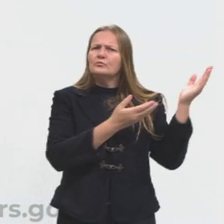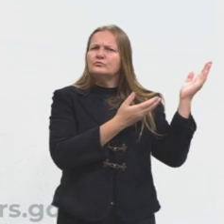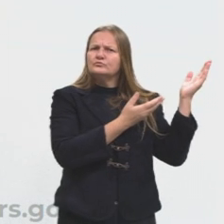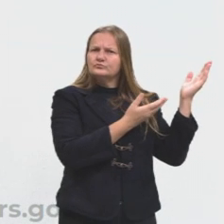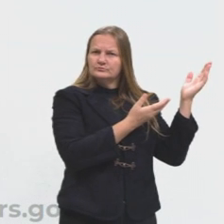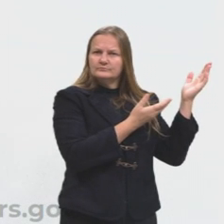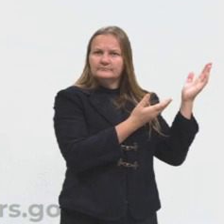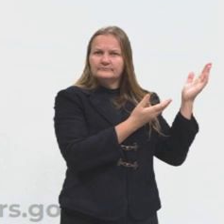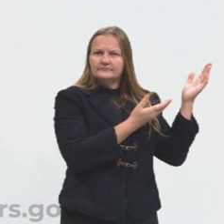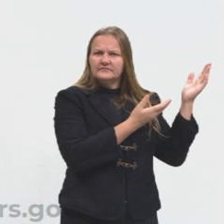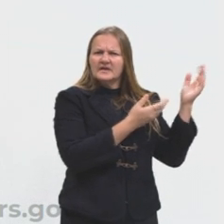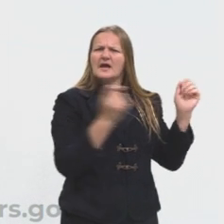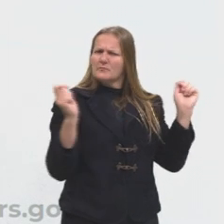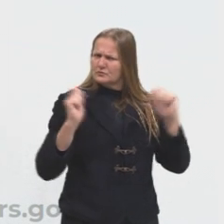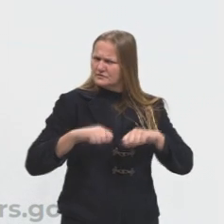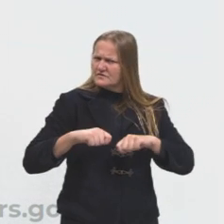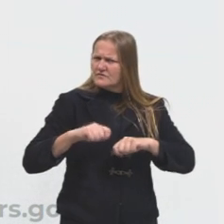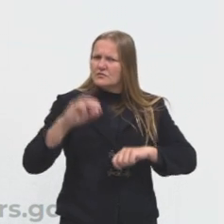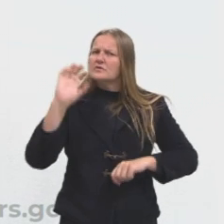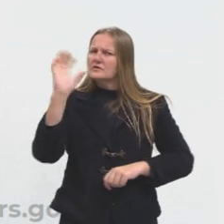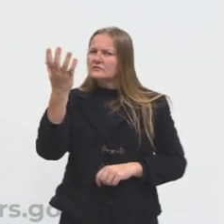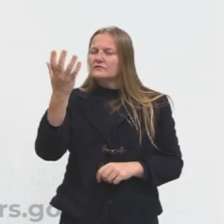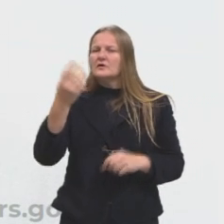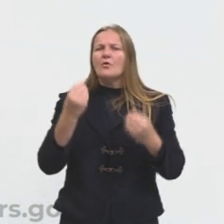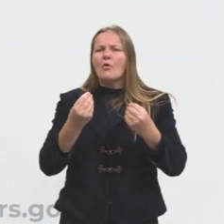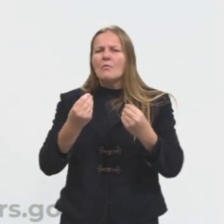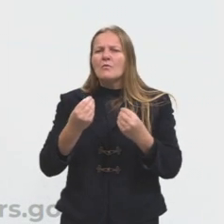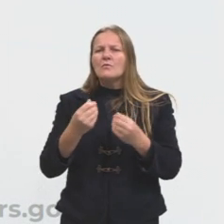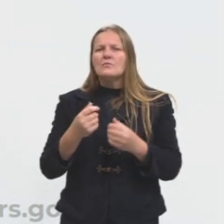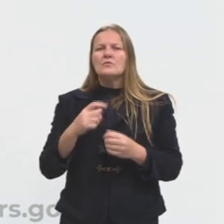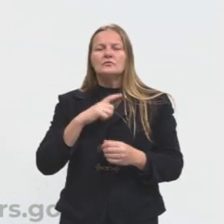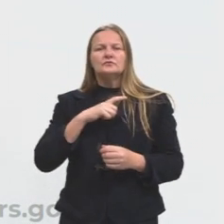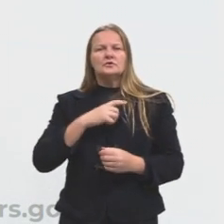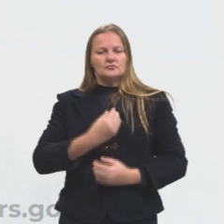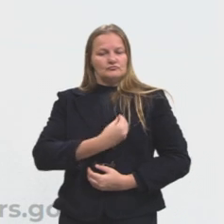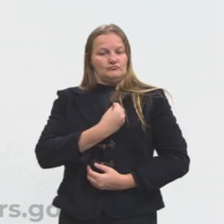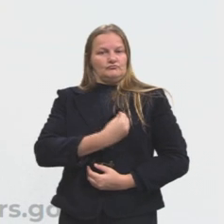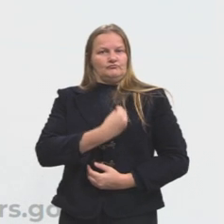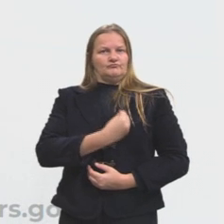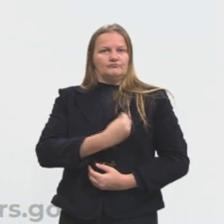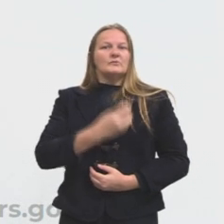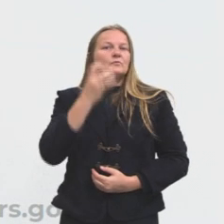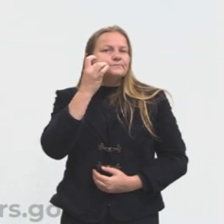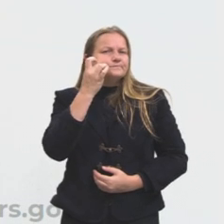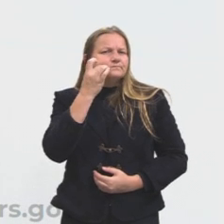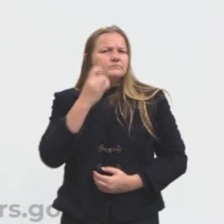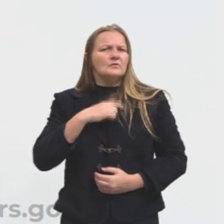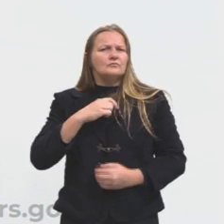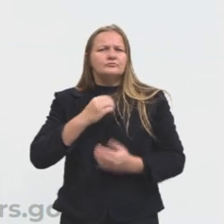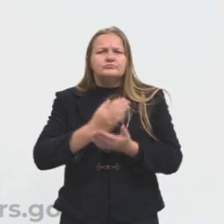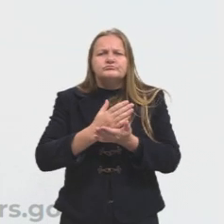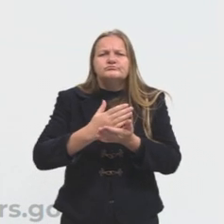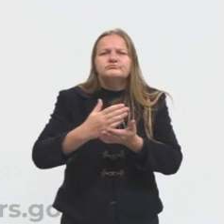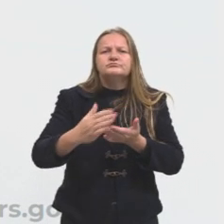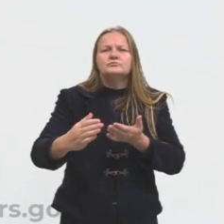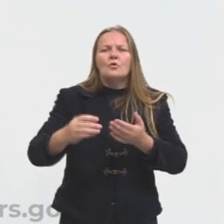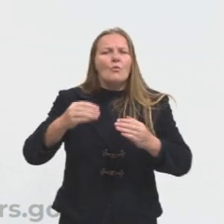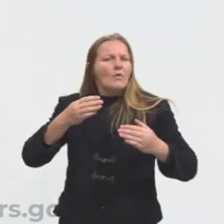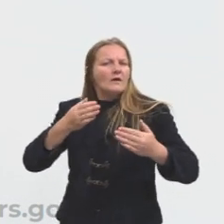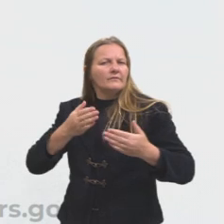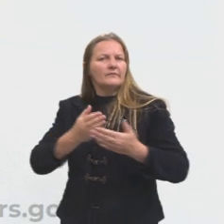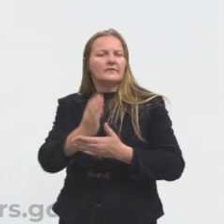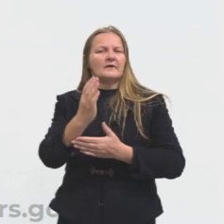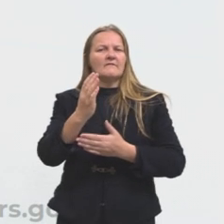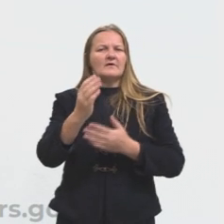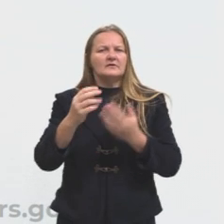possível resolver é possível resolver as questões existenciais a partir ou somente através